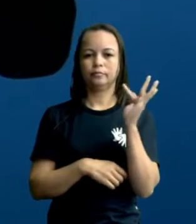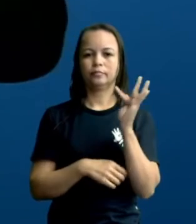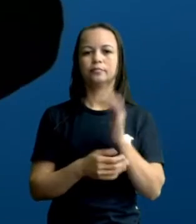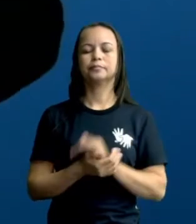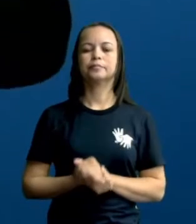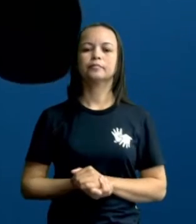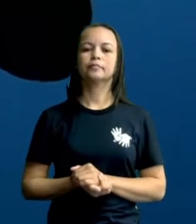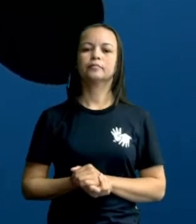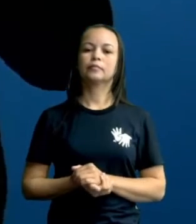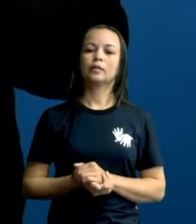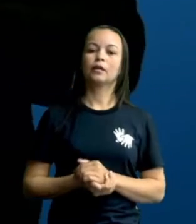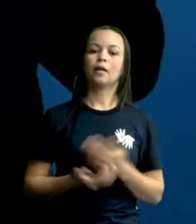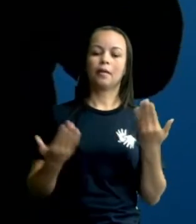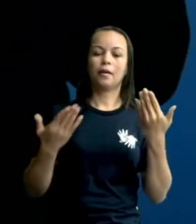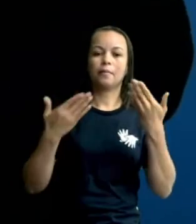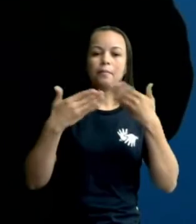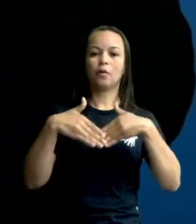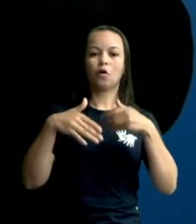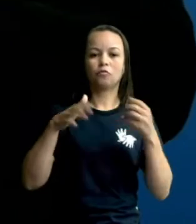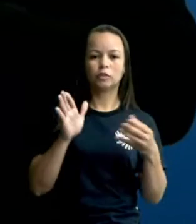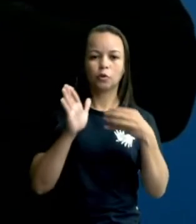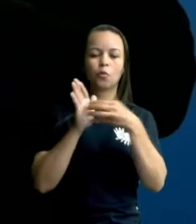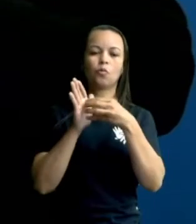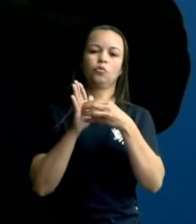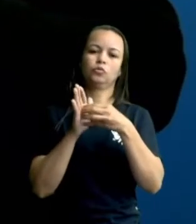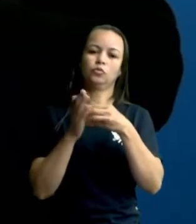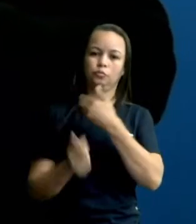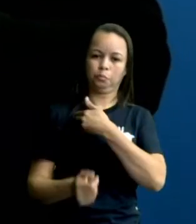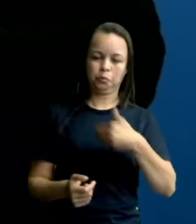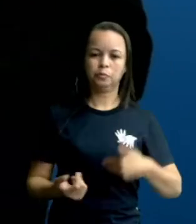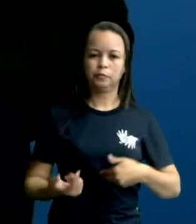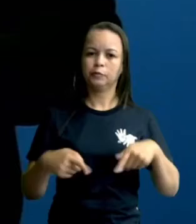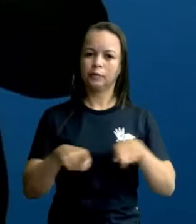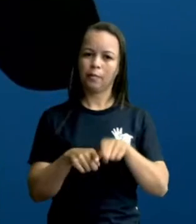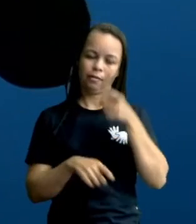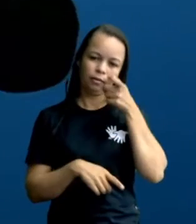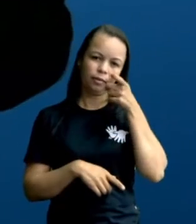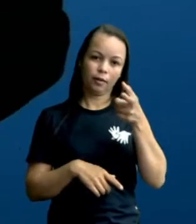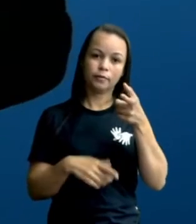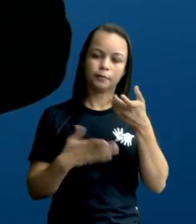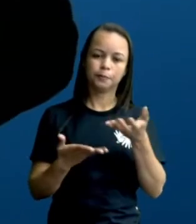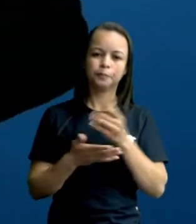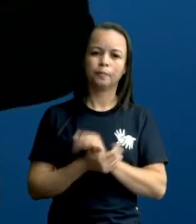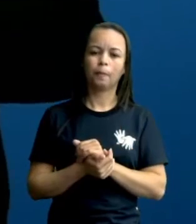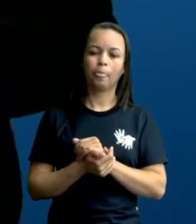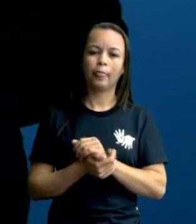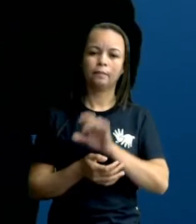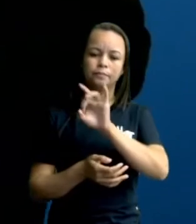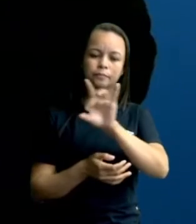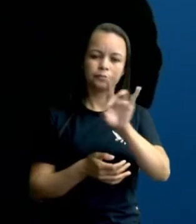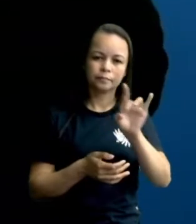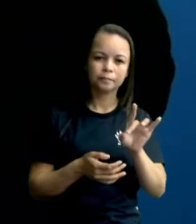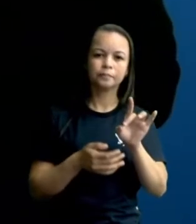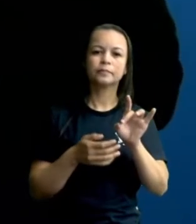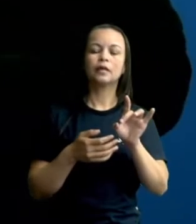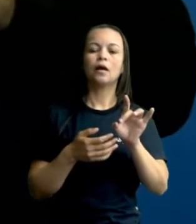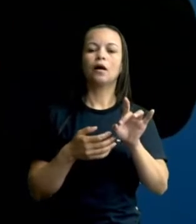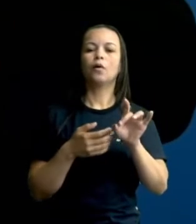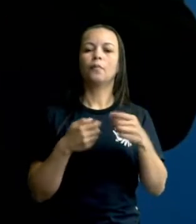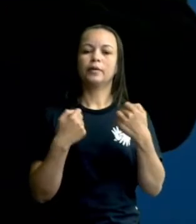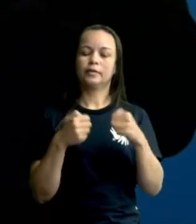Em provas e concursos públicos. Vê só que interessante. Todos eles devemos